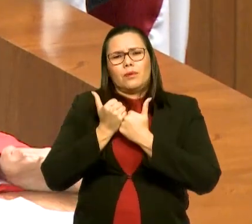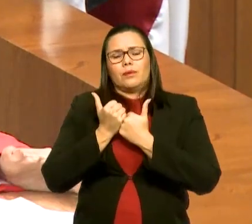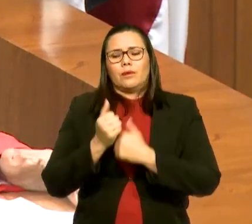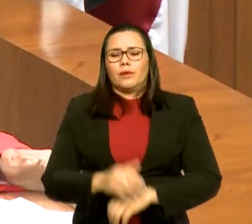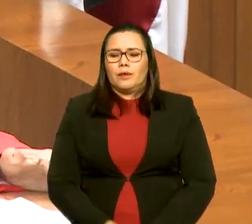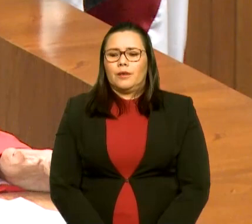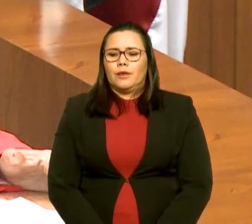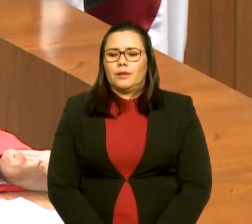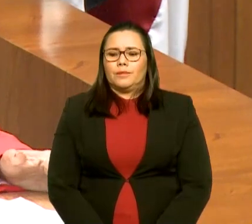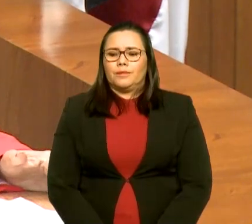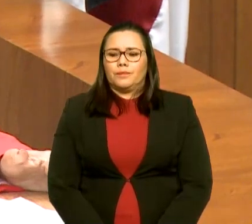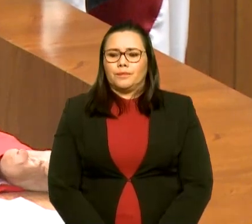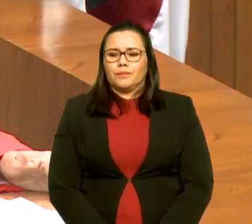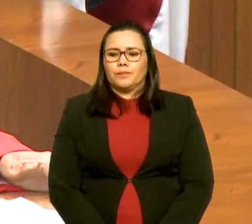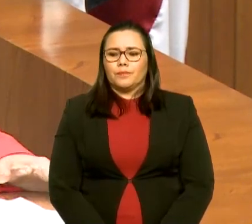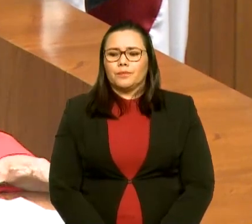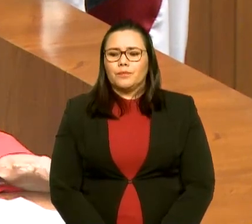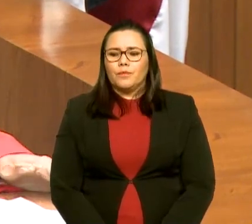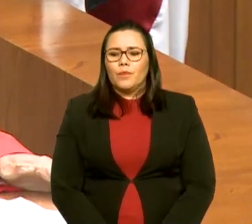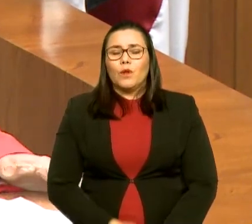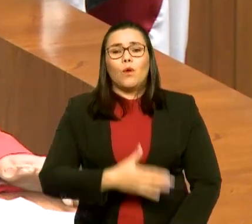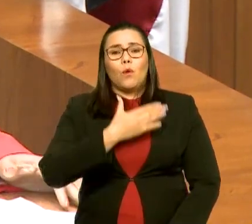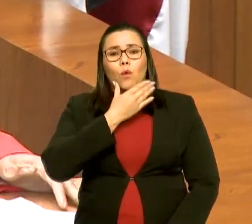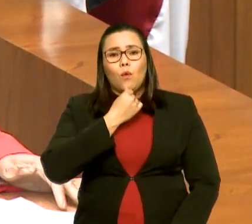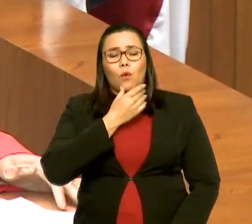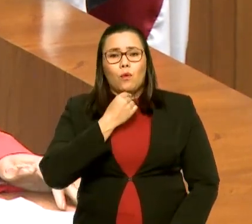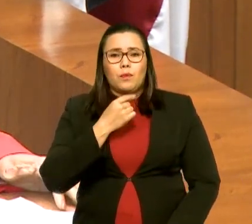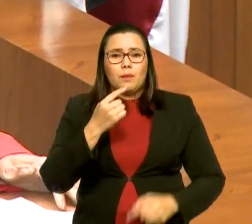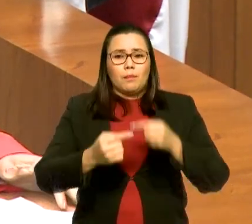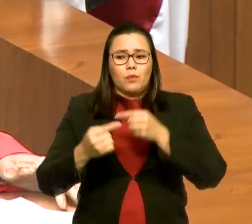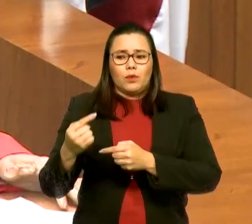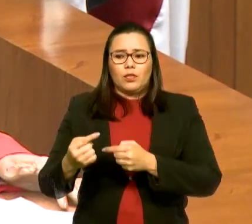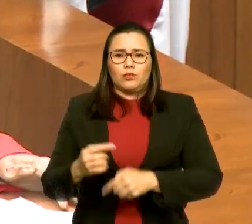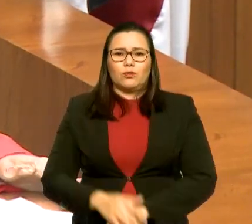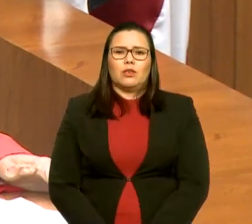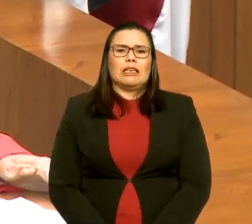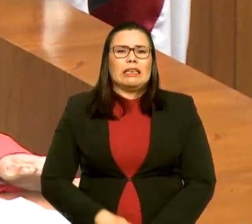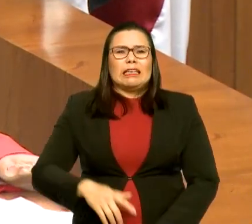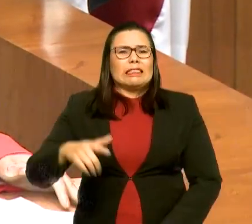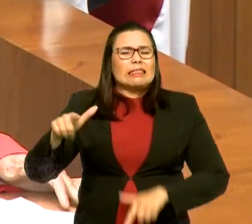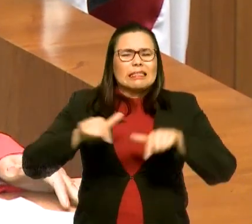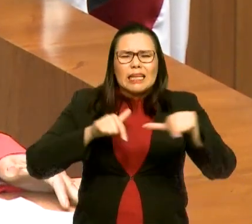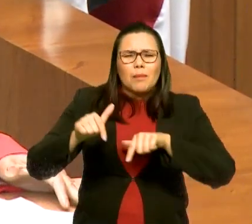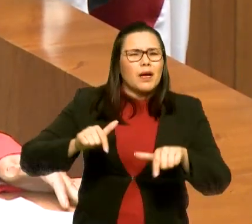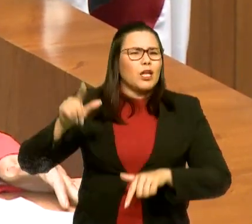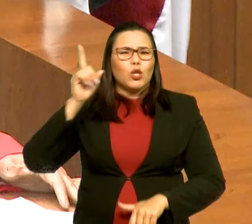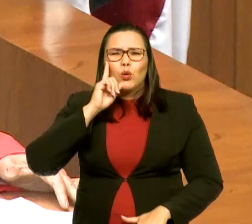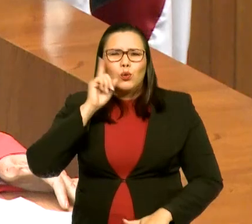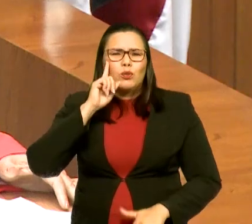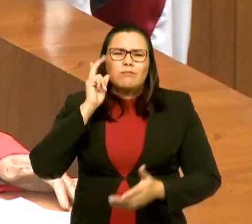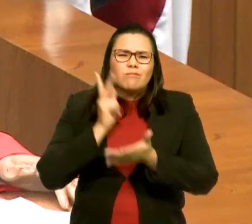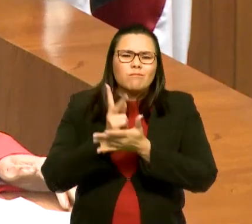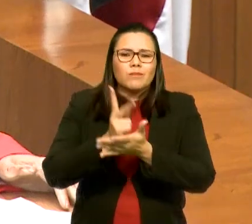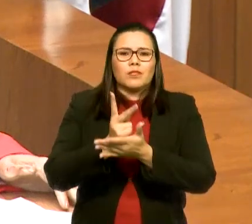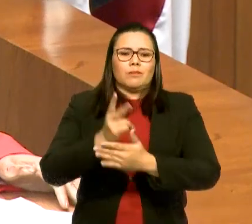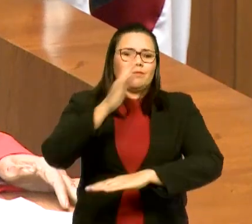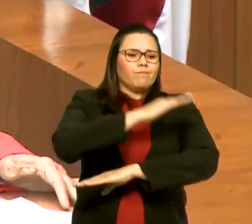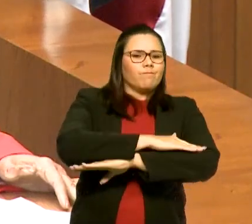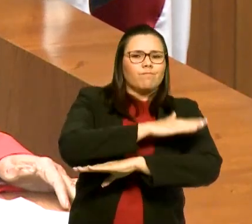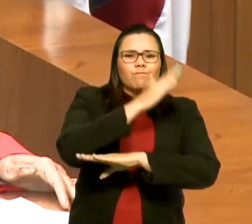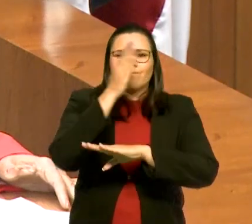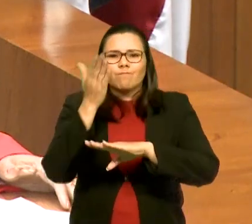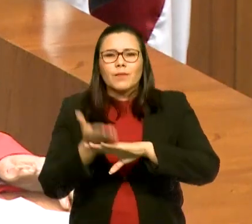este pensamento. O homem público é cidadão de tempo integral, e nós seremos. De quem